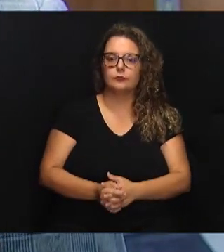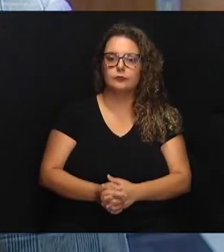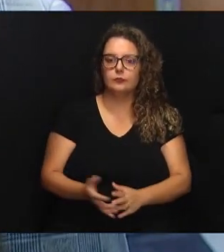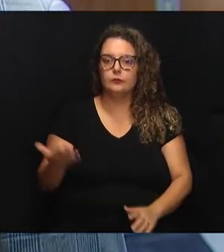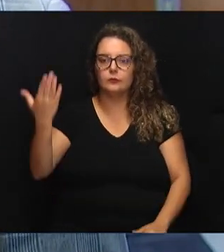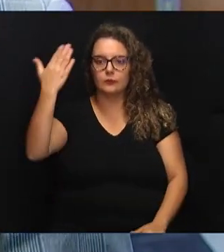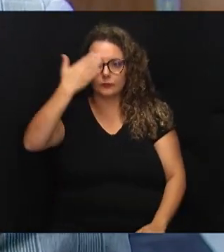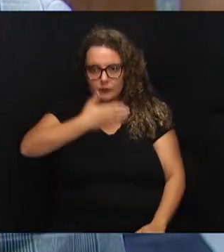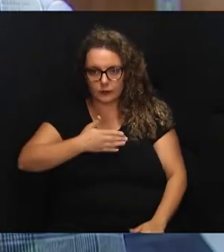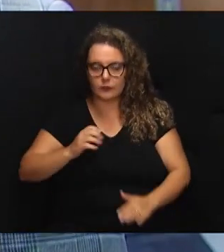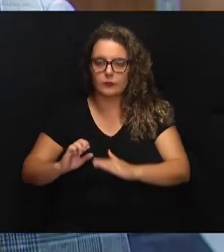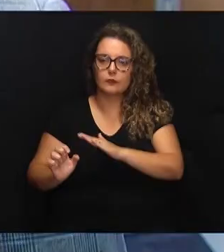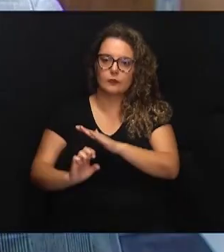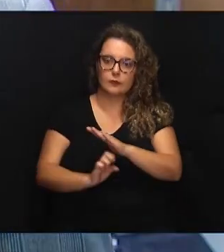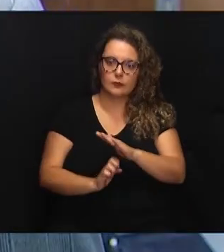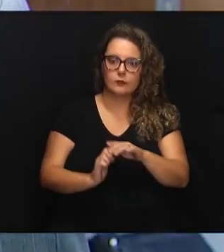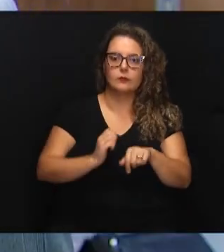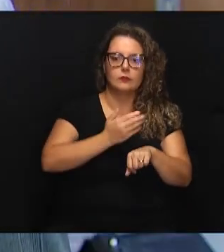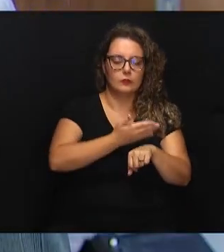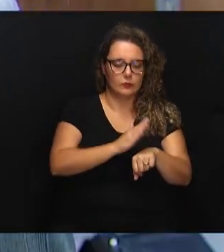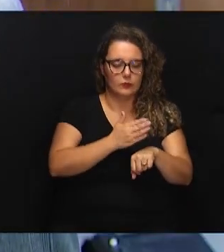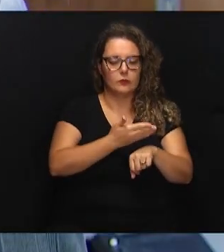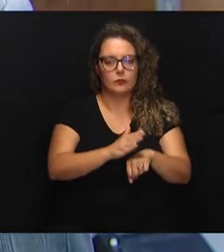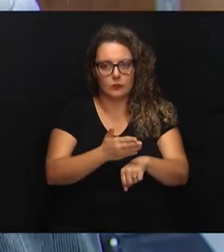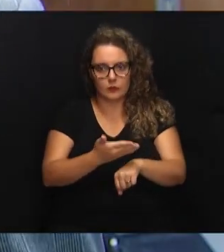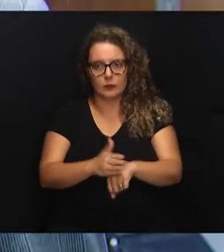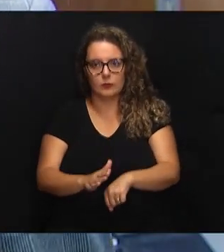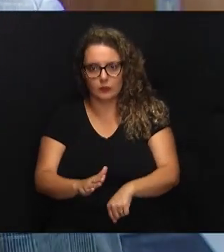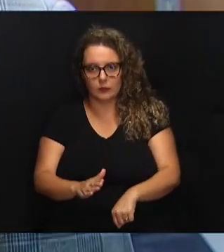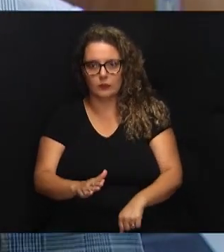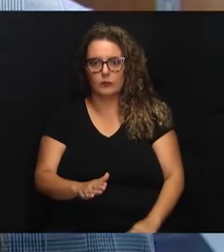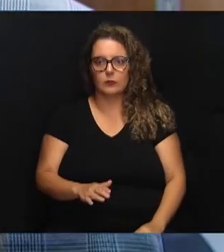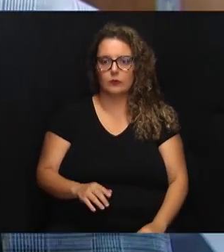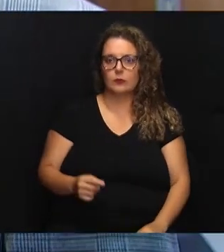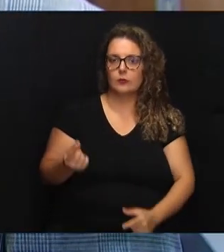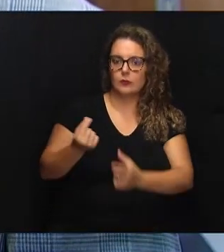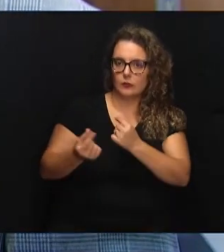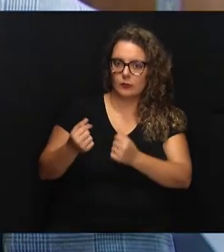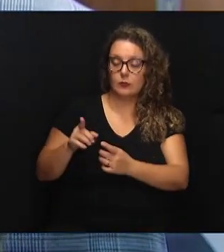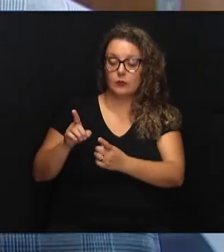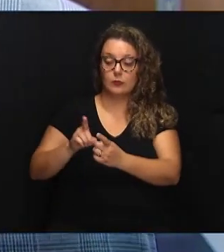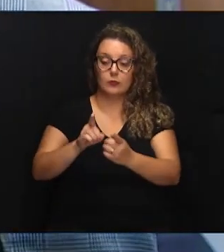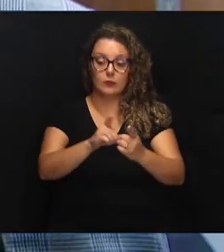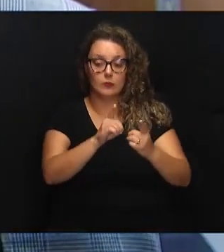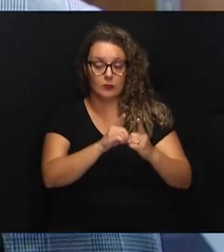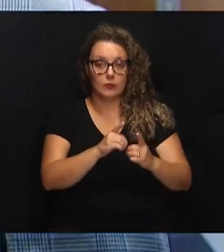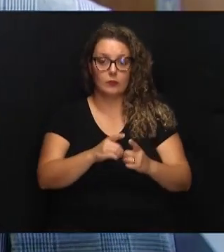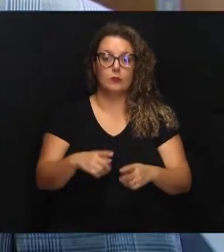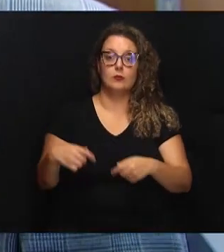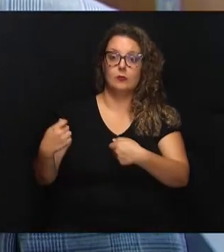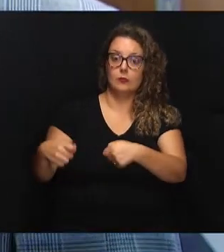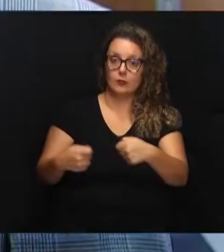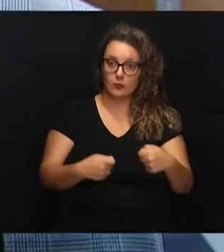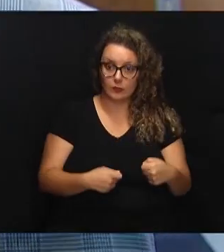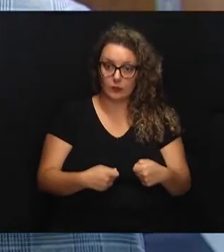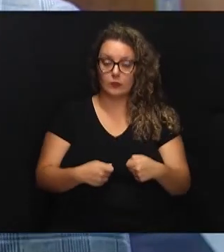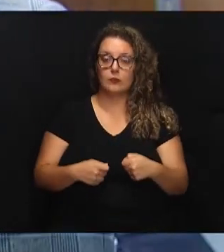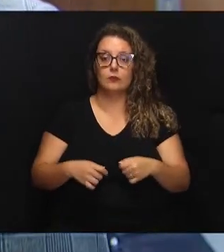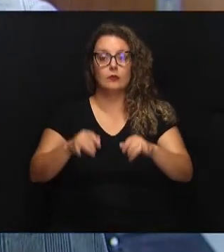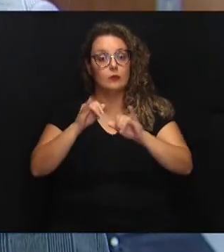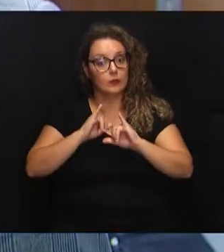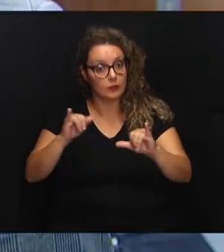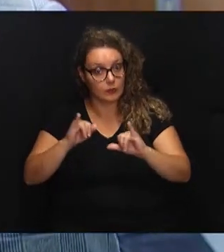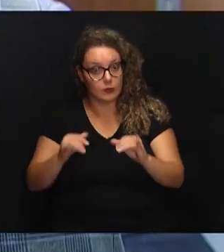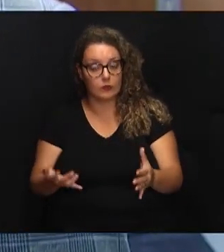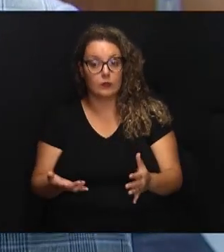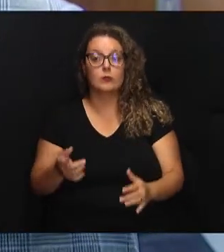que a empresa vem praticando uma faixa de preço que atenda à necessidade do que ela está anunciando,